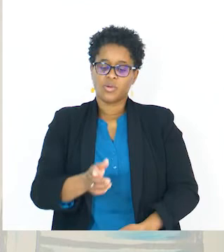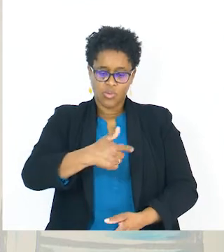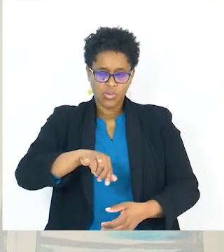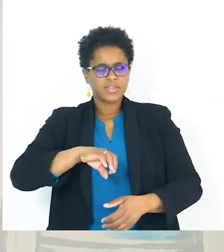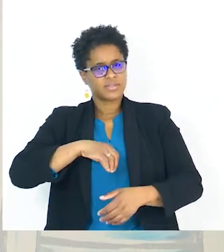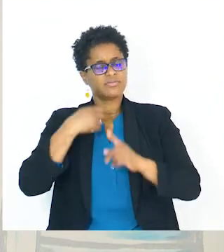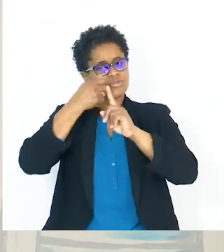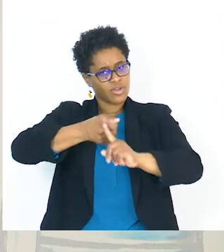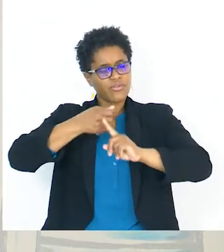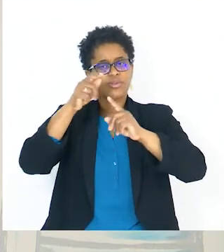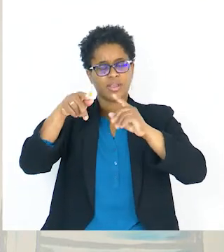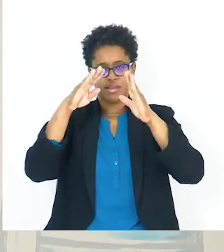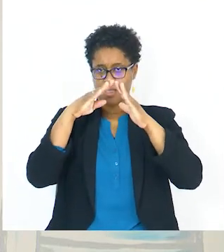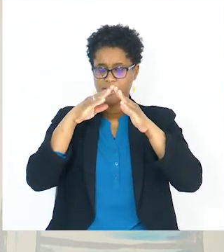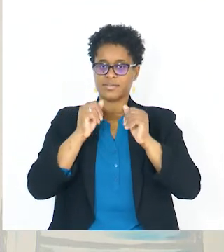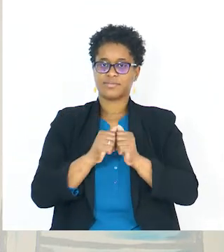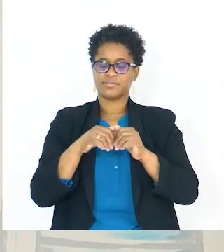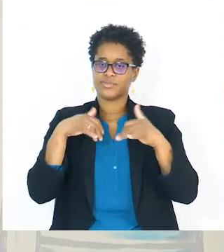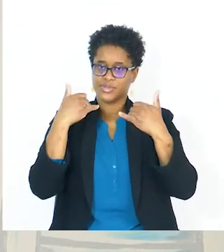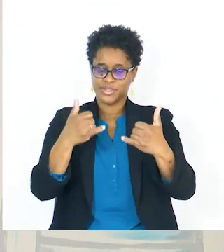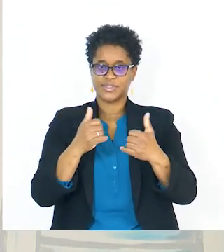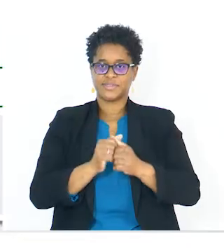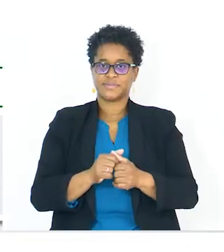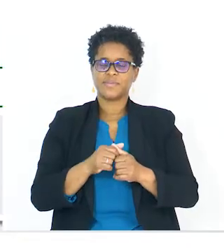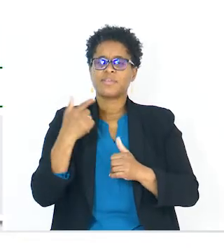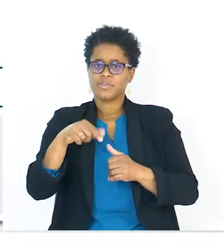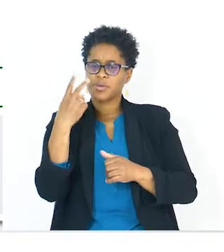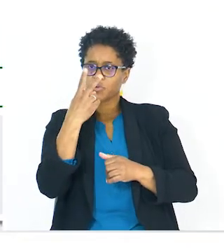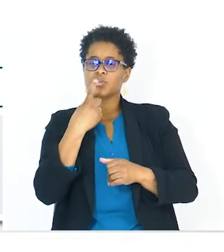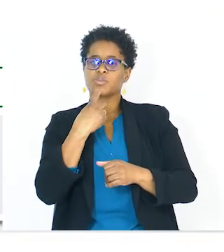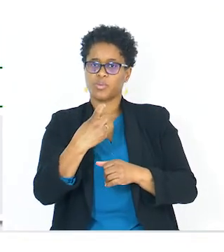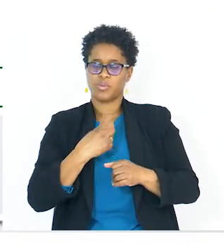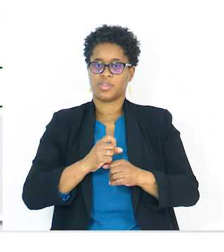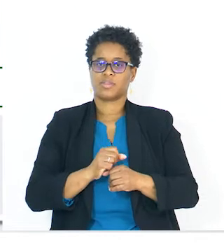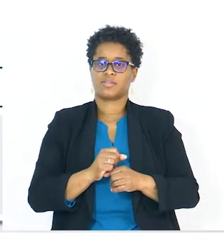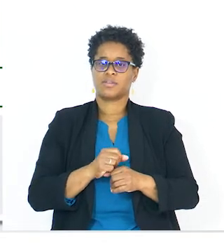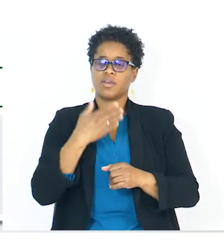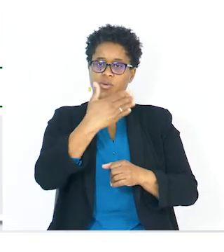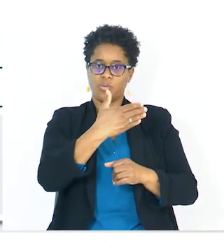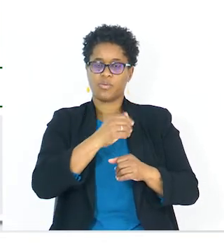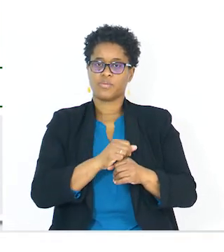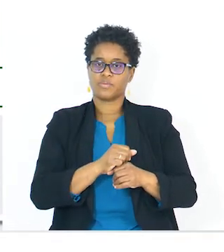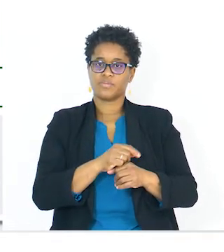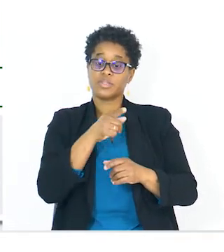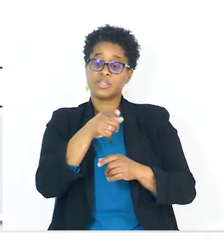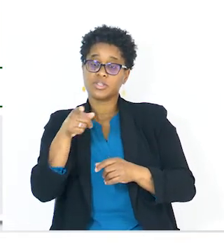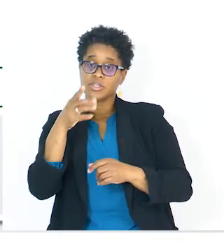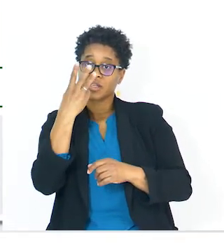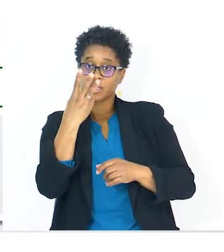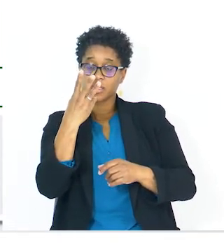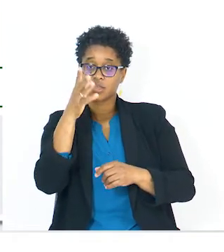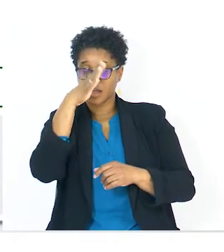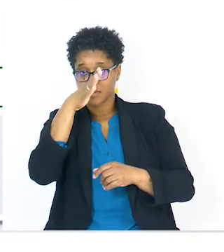O nosso desafio de casa é o seguinte. Temos 2 perguntas. 1. Indica